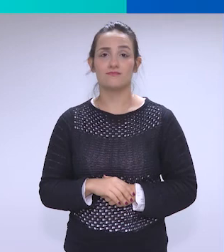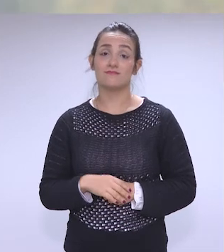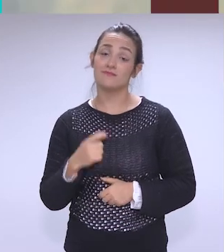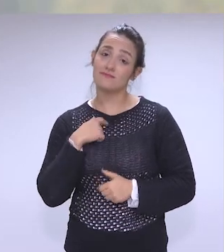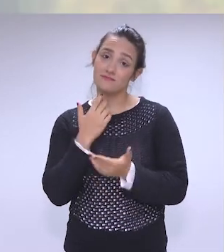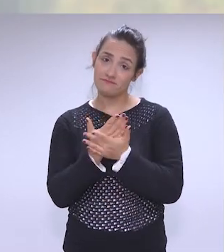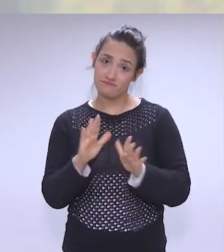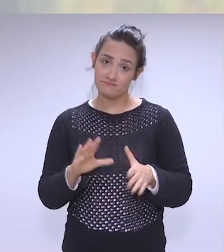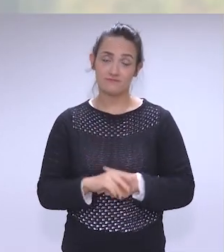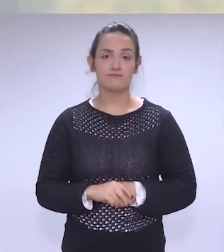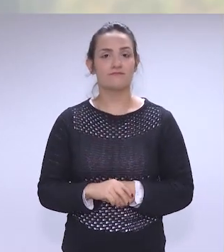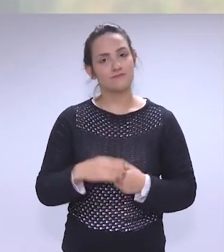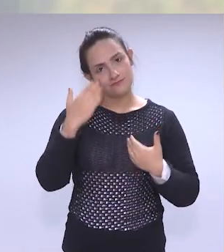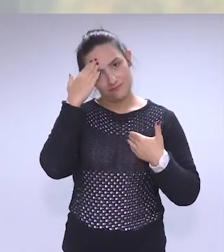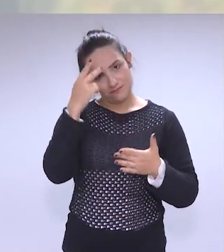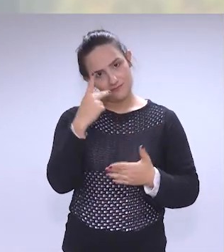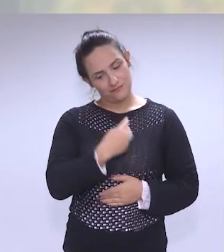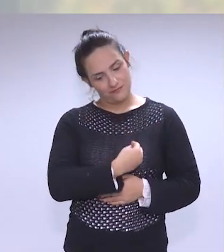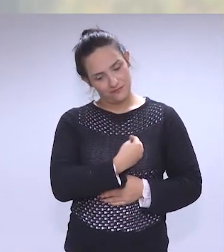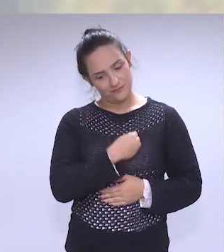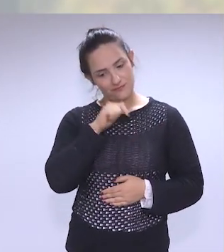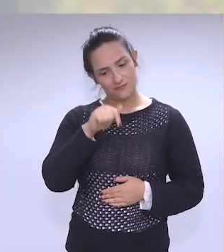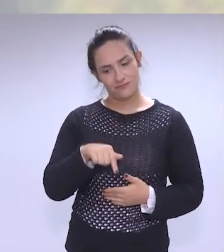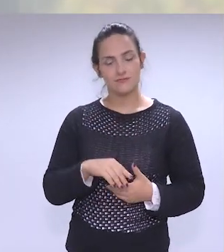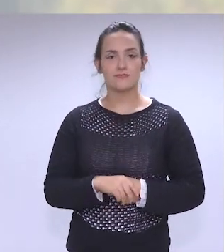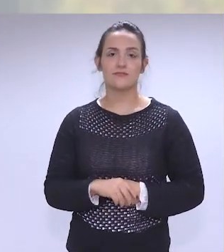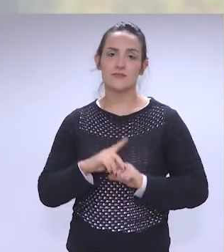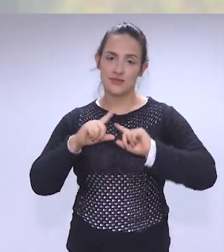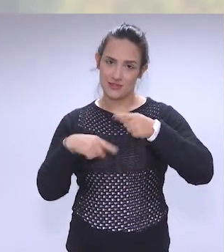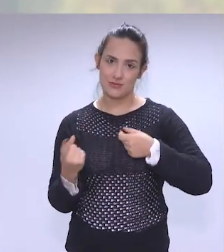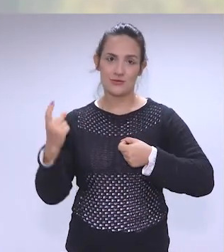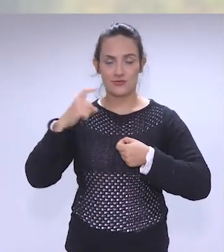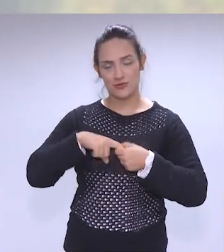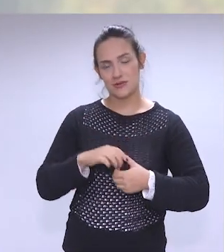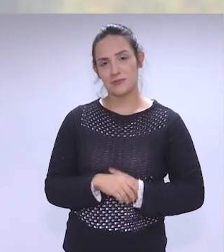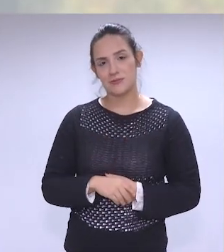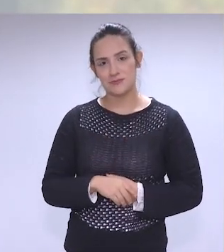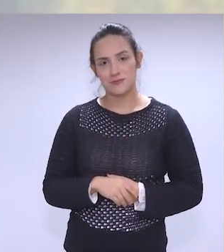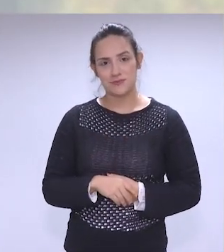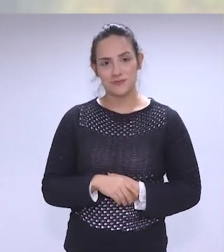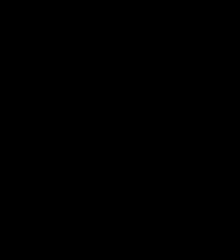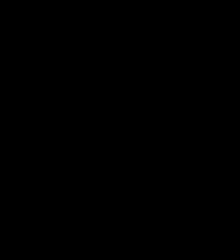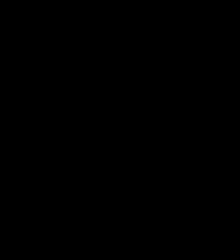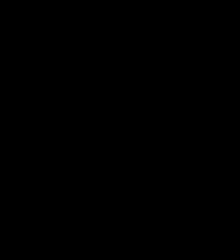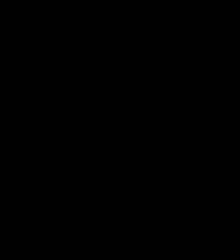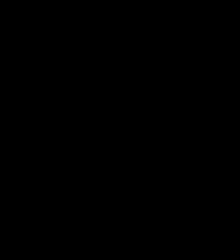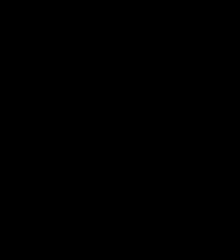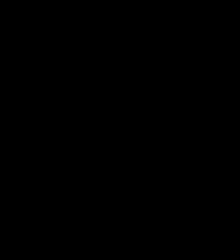Eu vou ficando por aqui. Obrigada pela sua companhia e até a próxima edição.